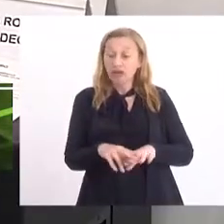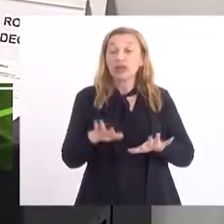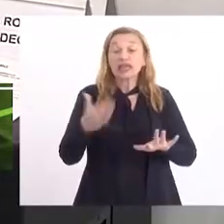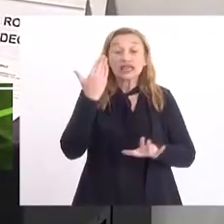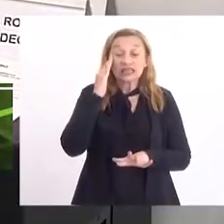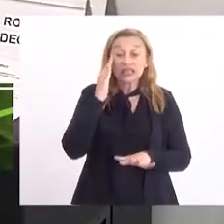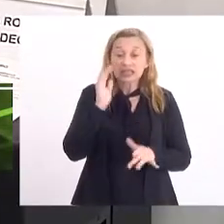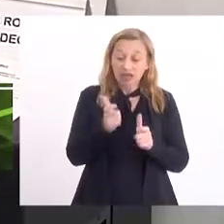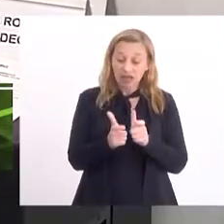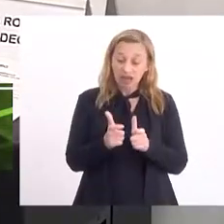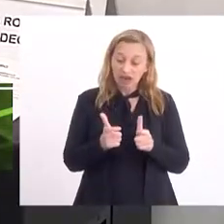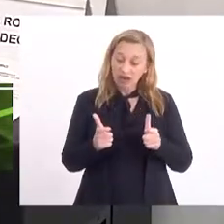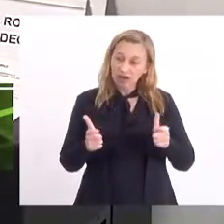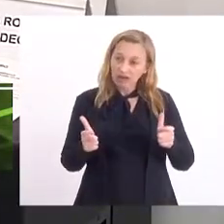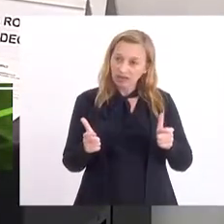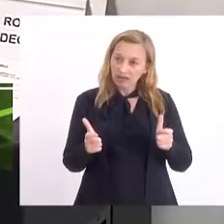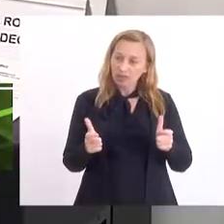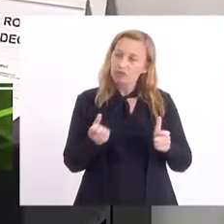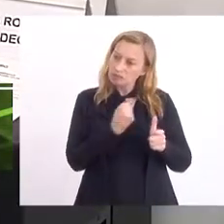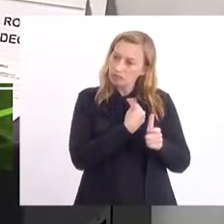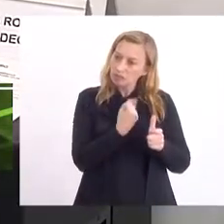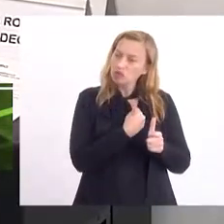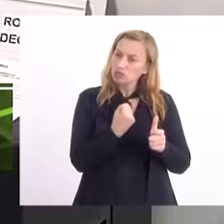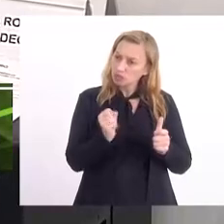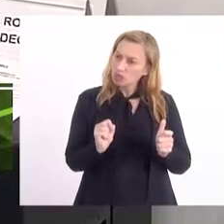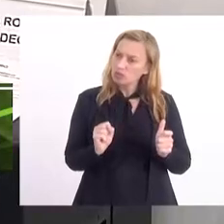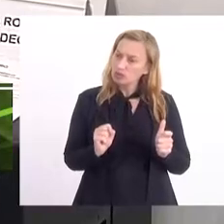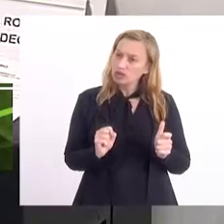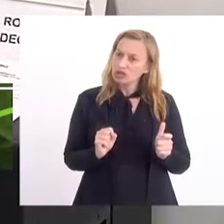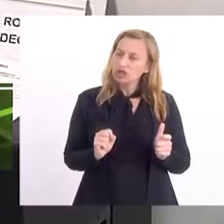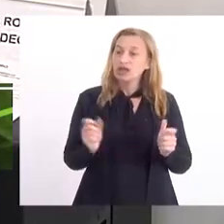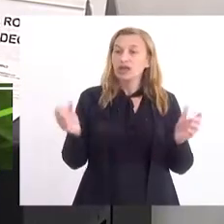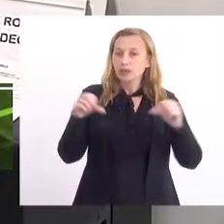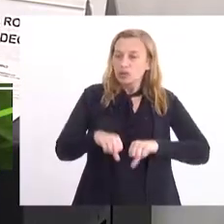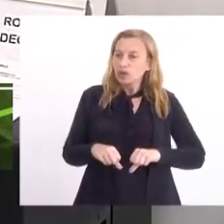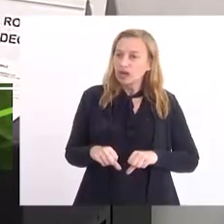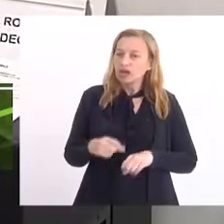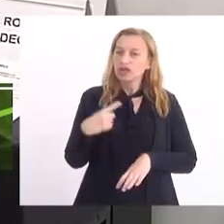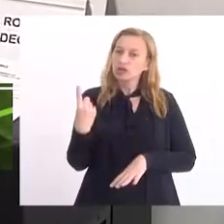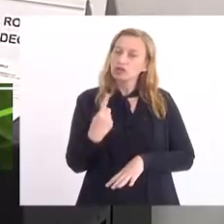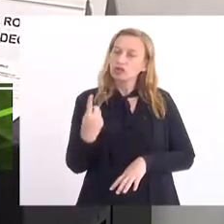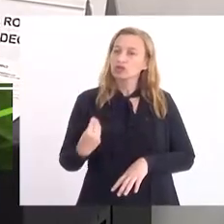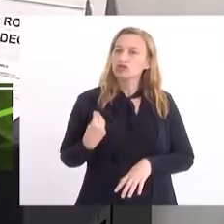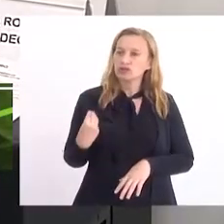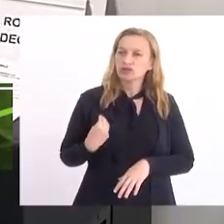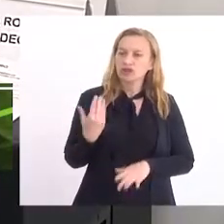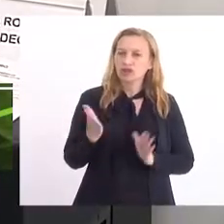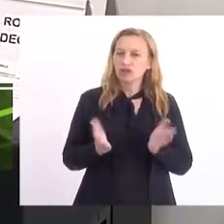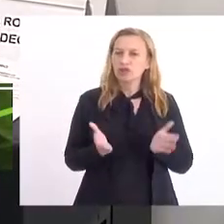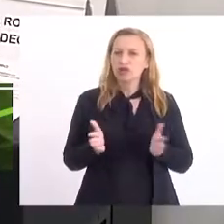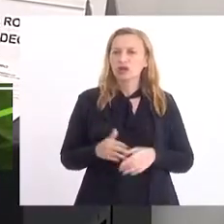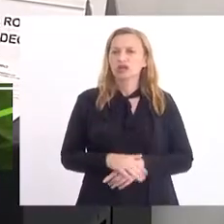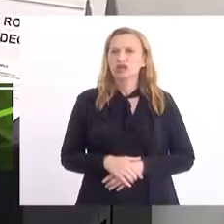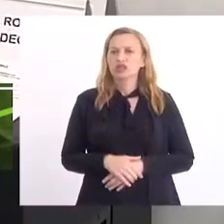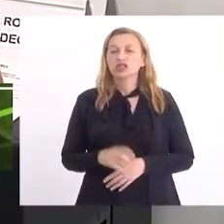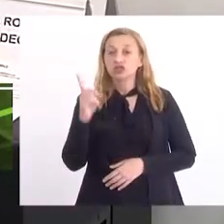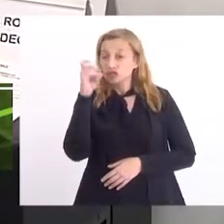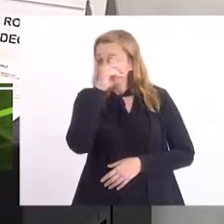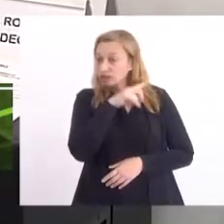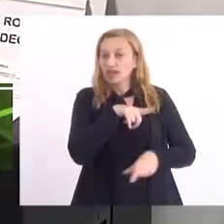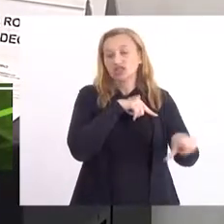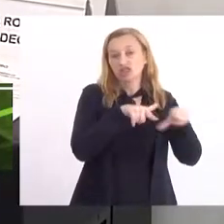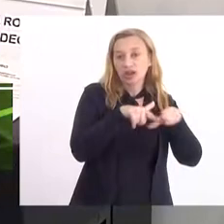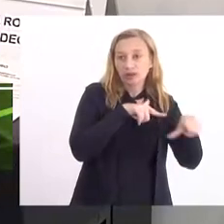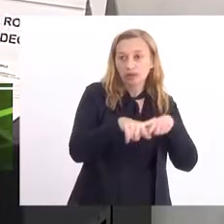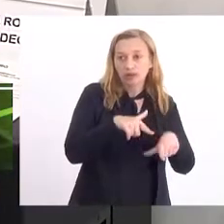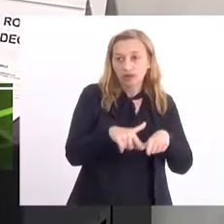a crescer e a piorar. A criminalidade e a situação que a gente vem vivendo de dificuldades de